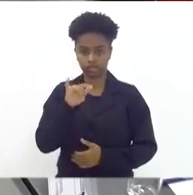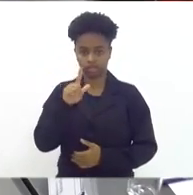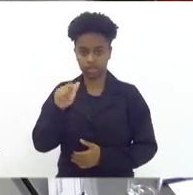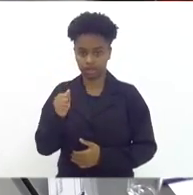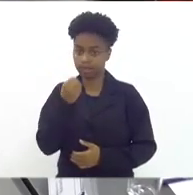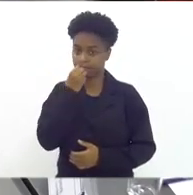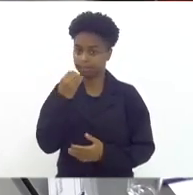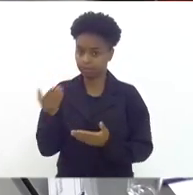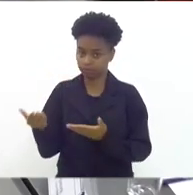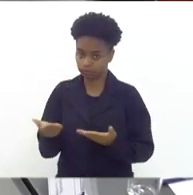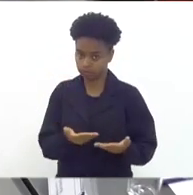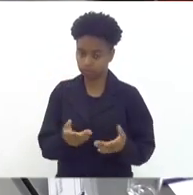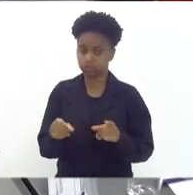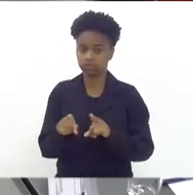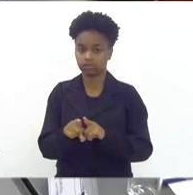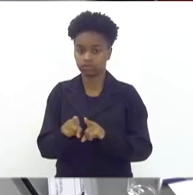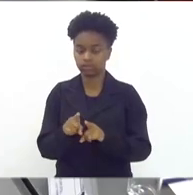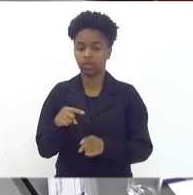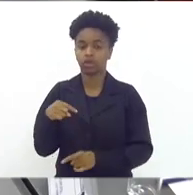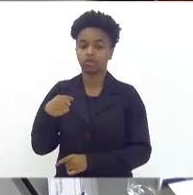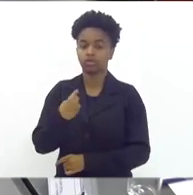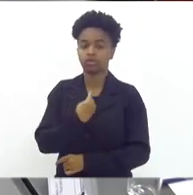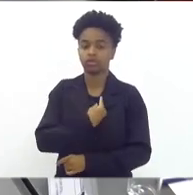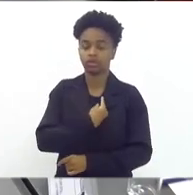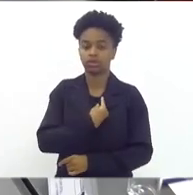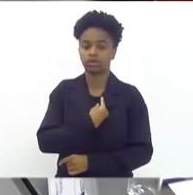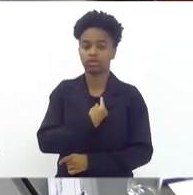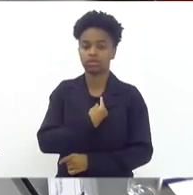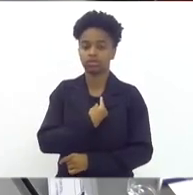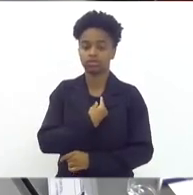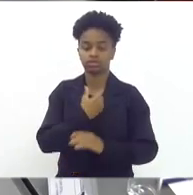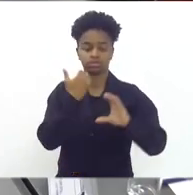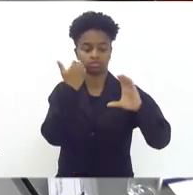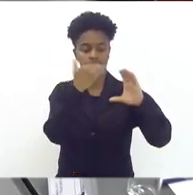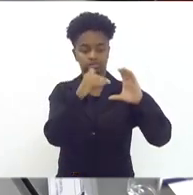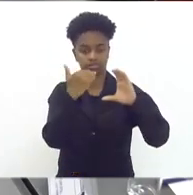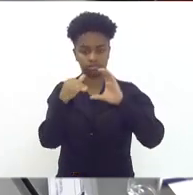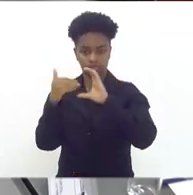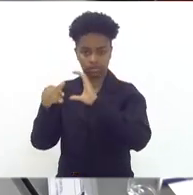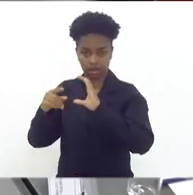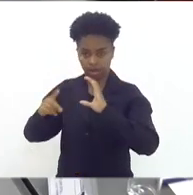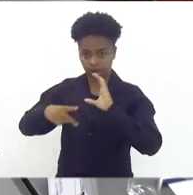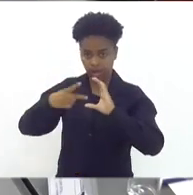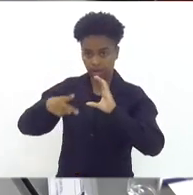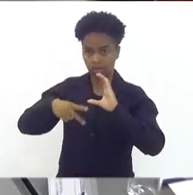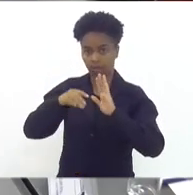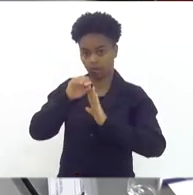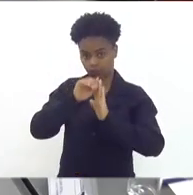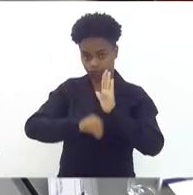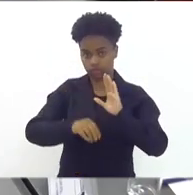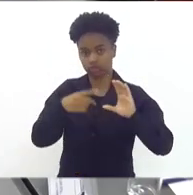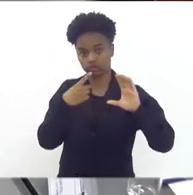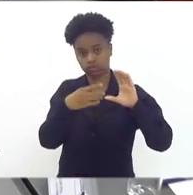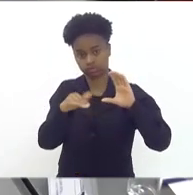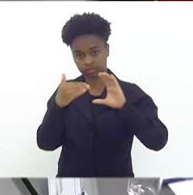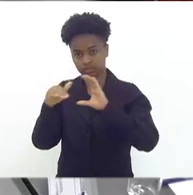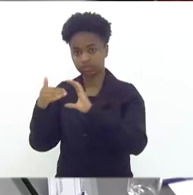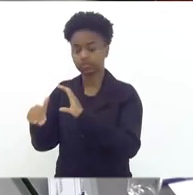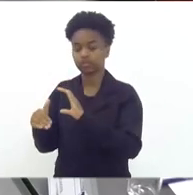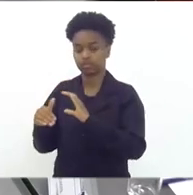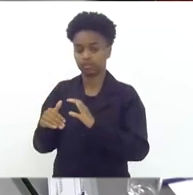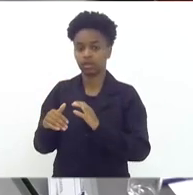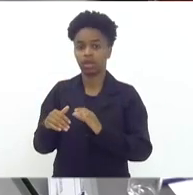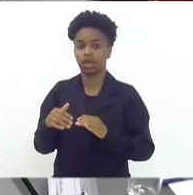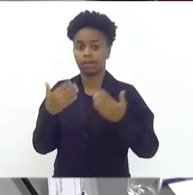nós fizemos enviamos Ofício às câmaras municipais E aí parabenizo os dois vereadores tanto